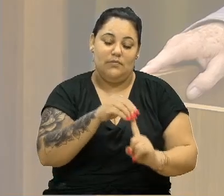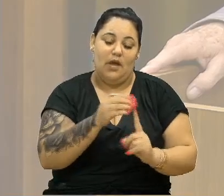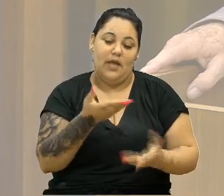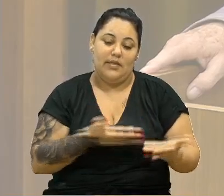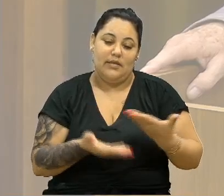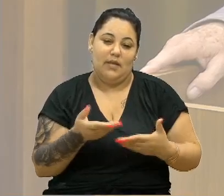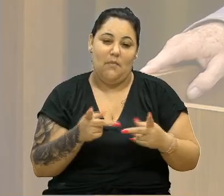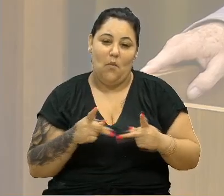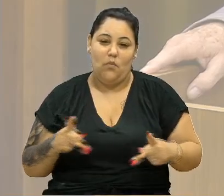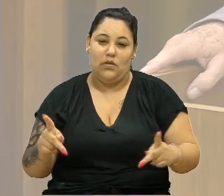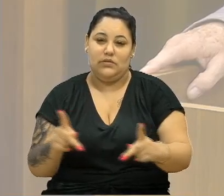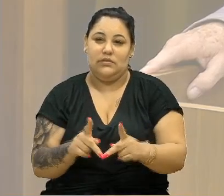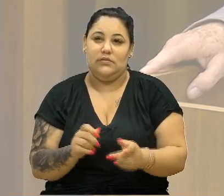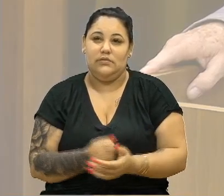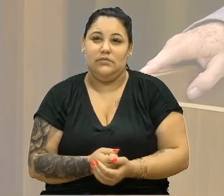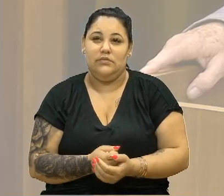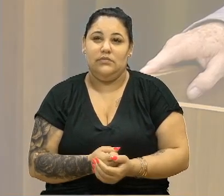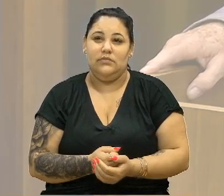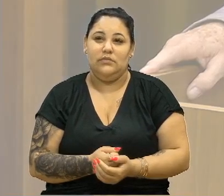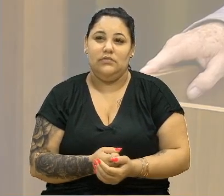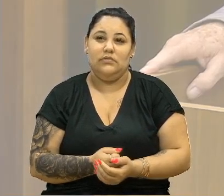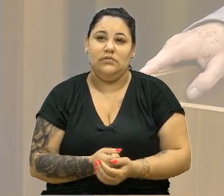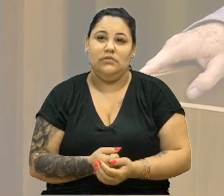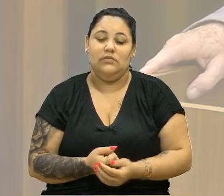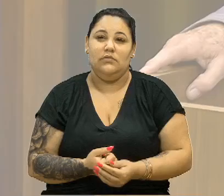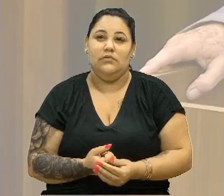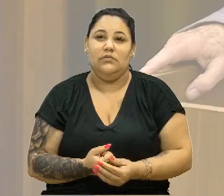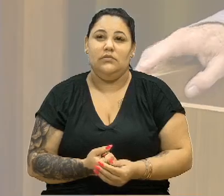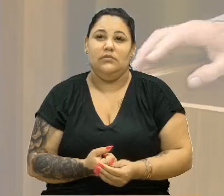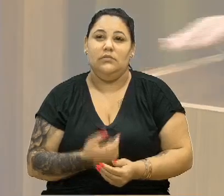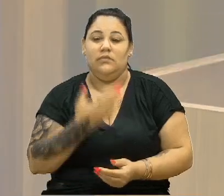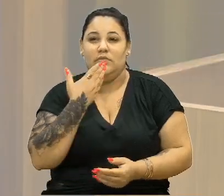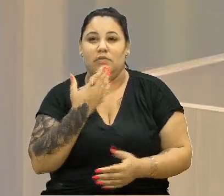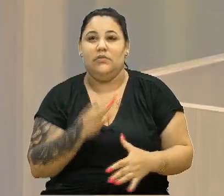população. Declaração de líder, senhora presidente.